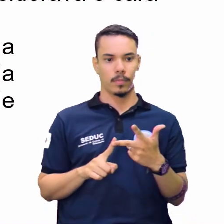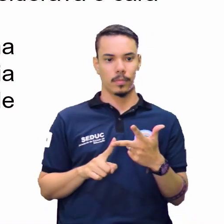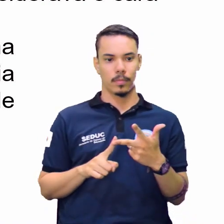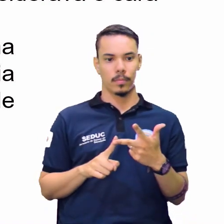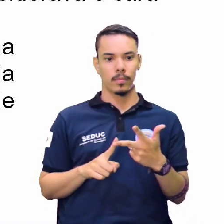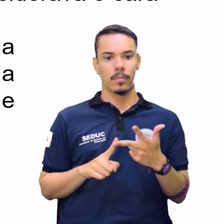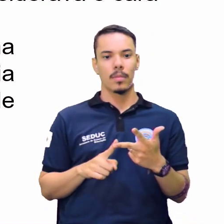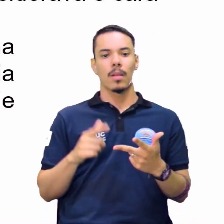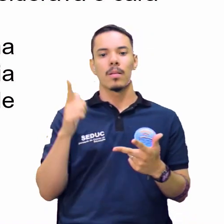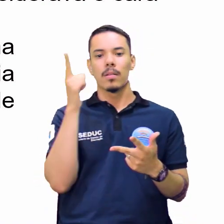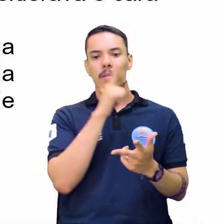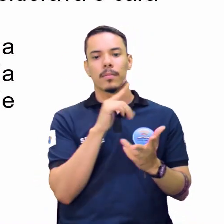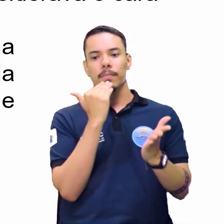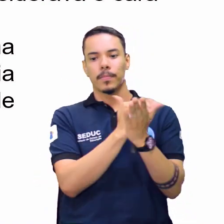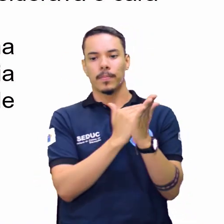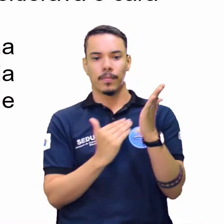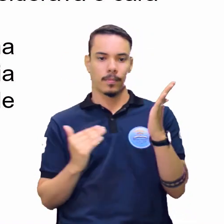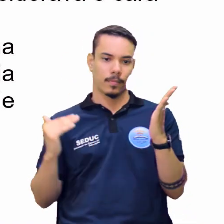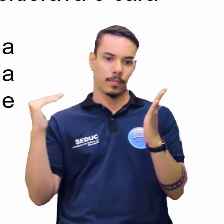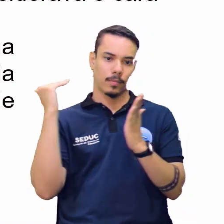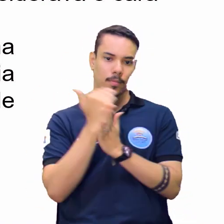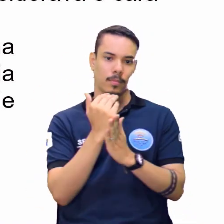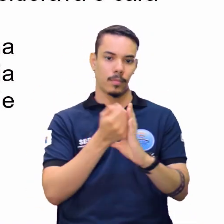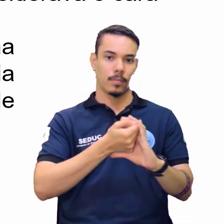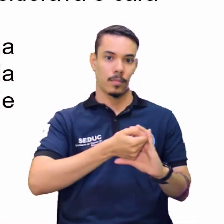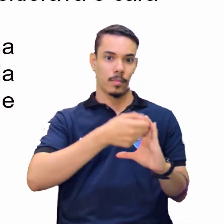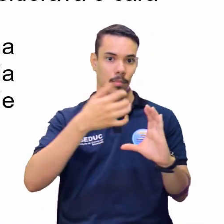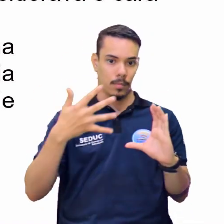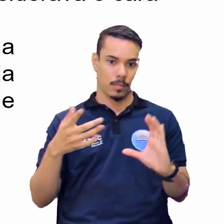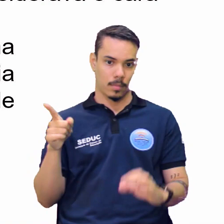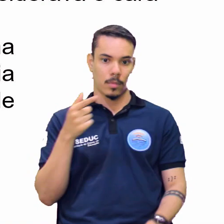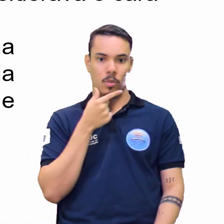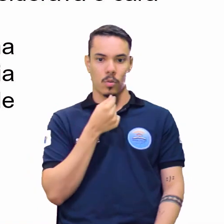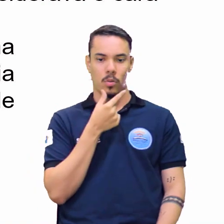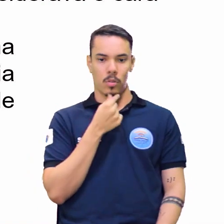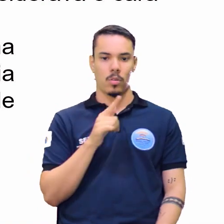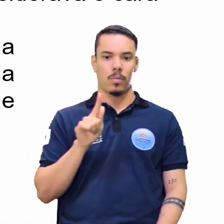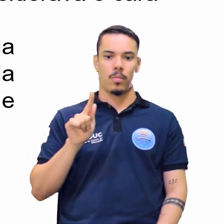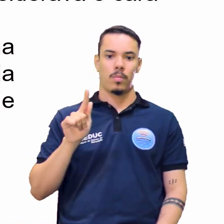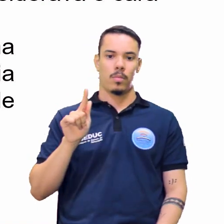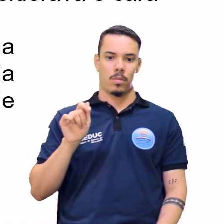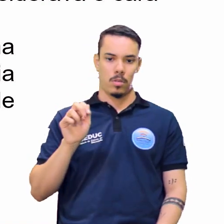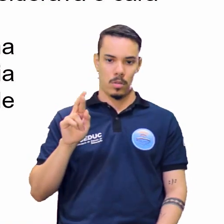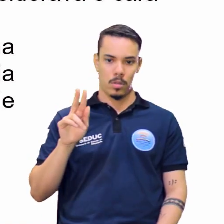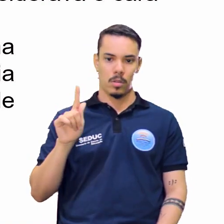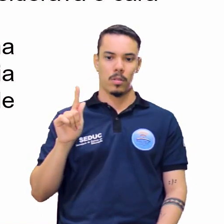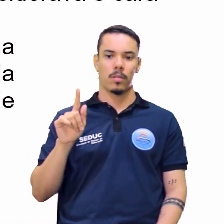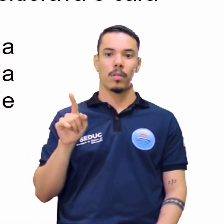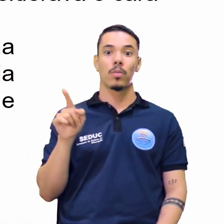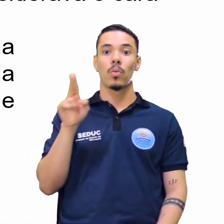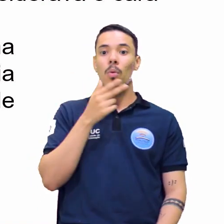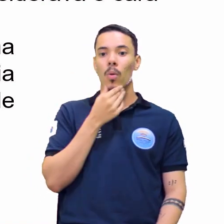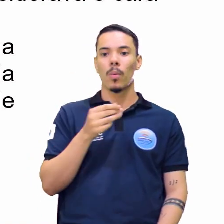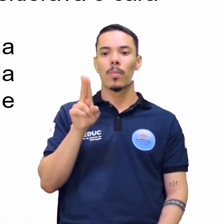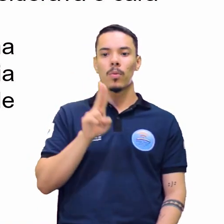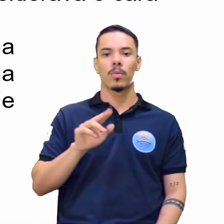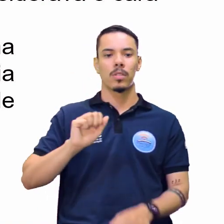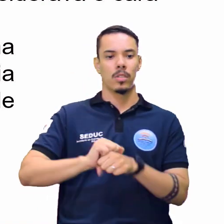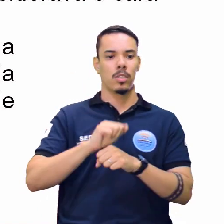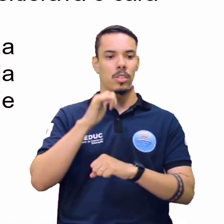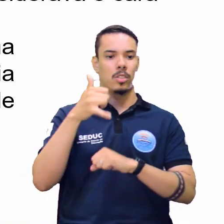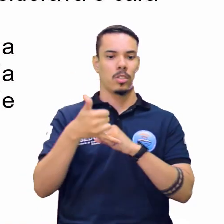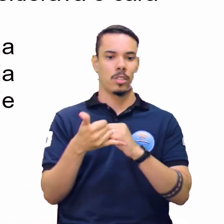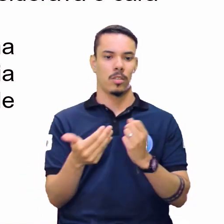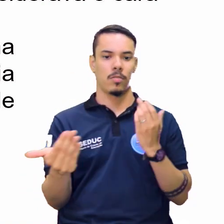C para intensificar uma característica de golpe H usa um adjetivo